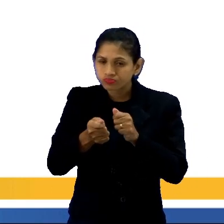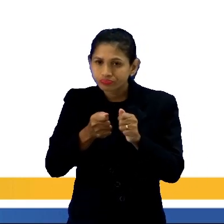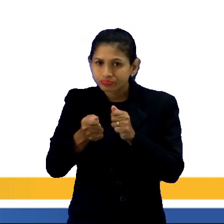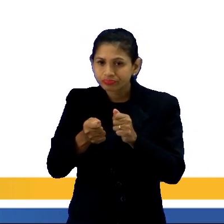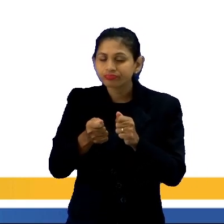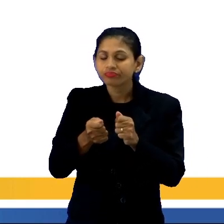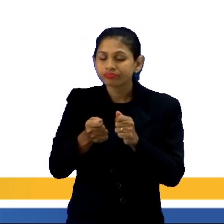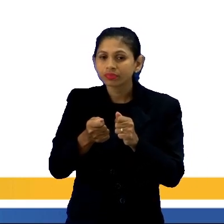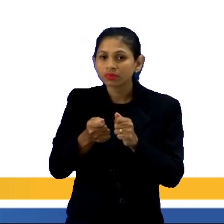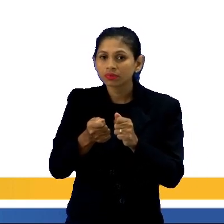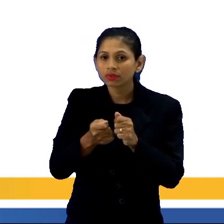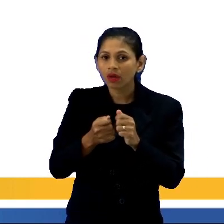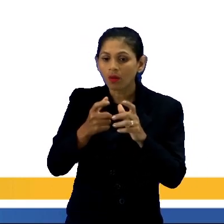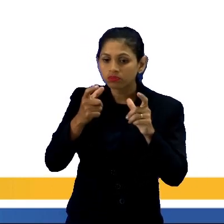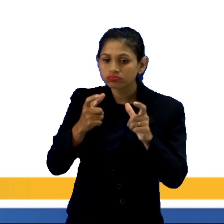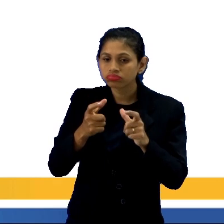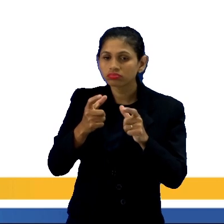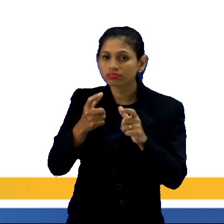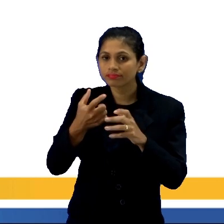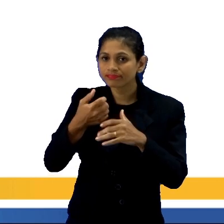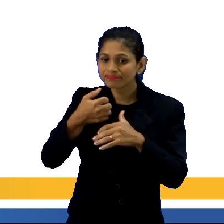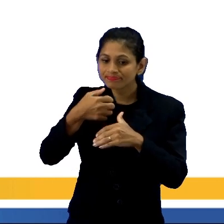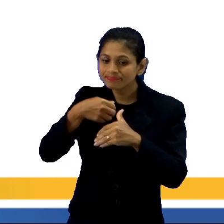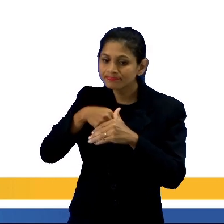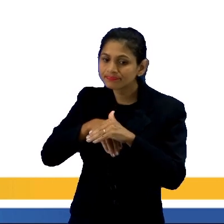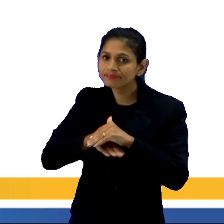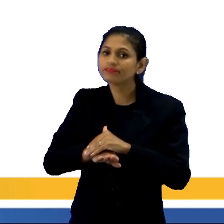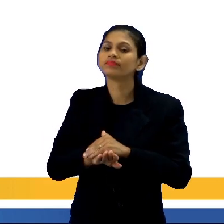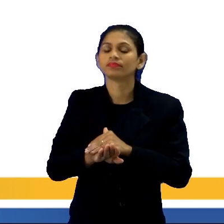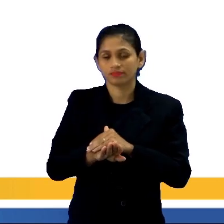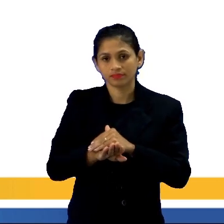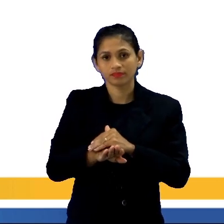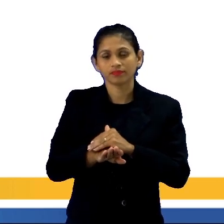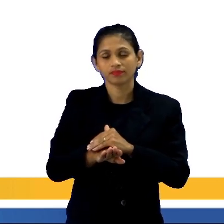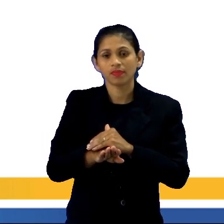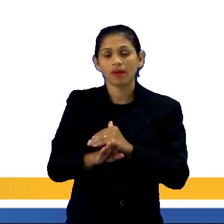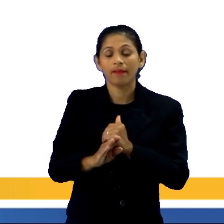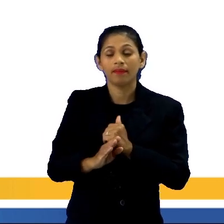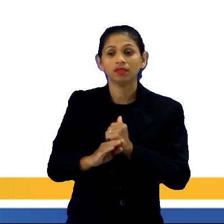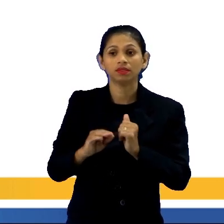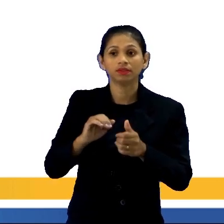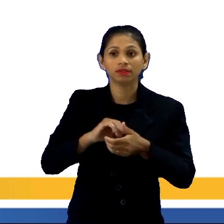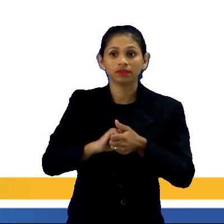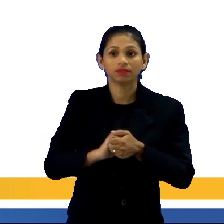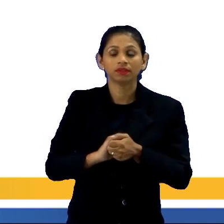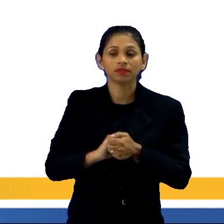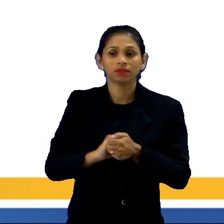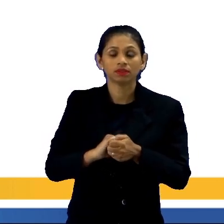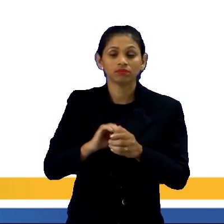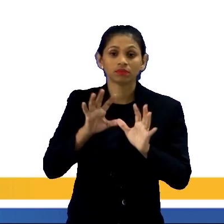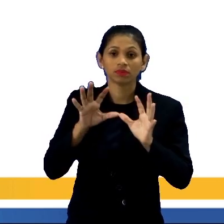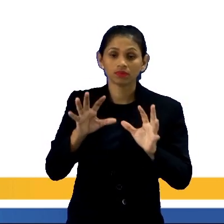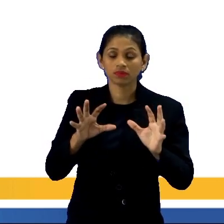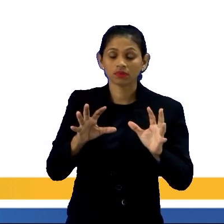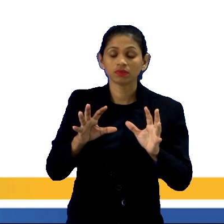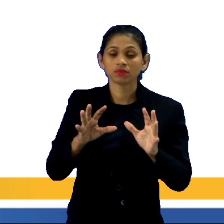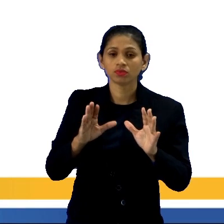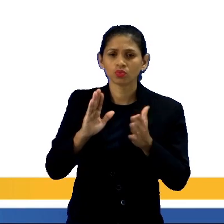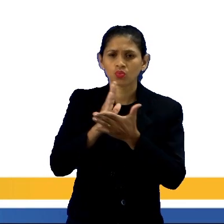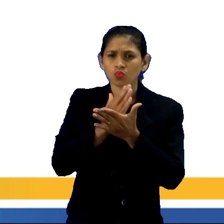mais embaixo. É assim que funciona com quase todas as principais invenções